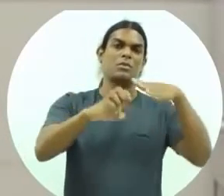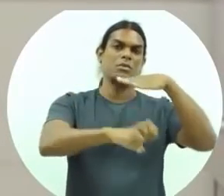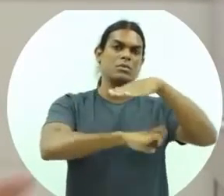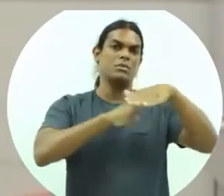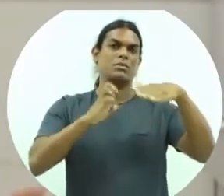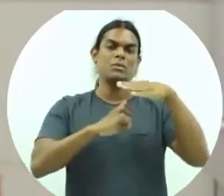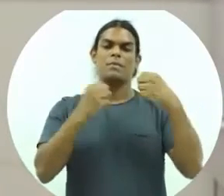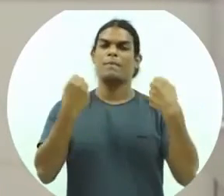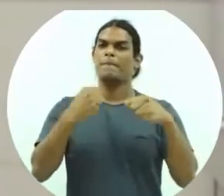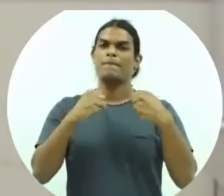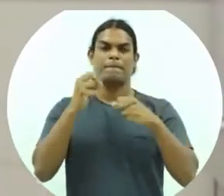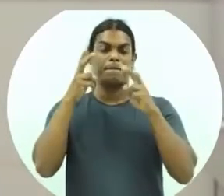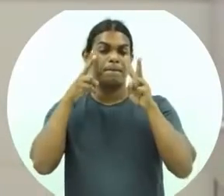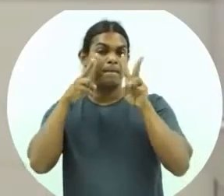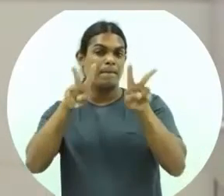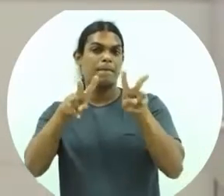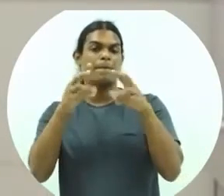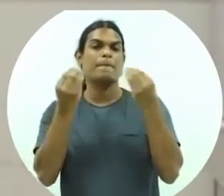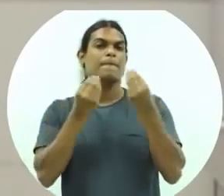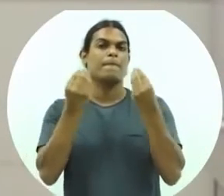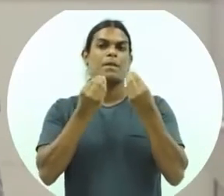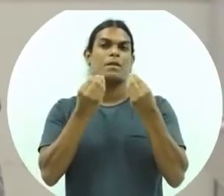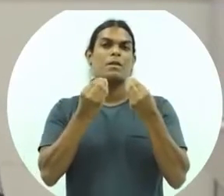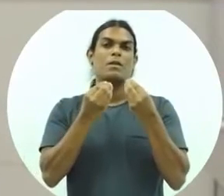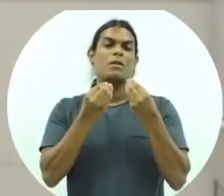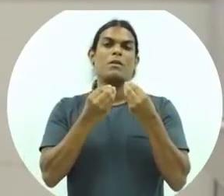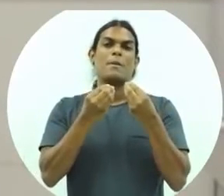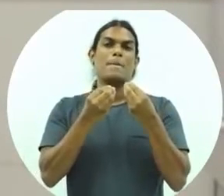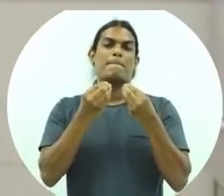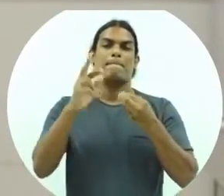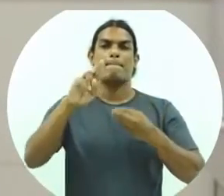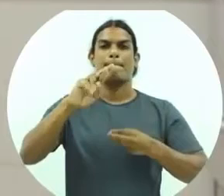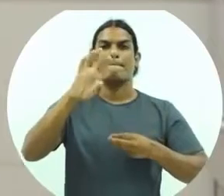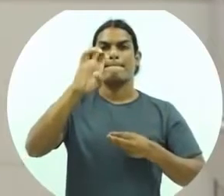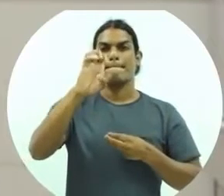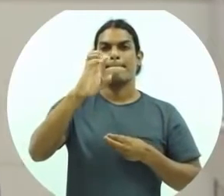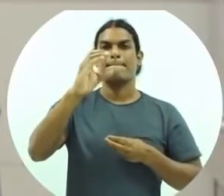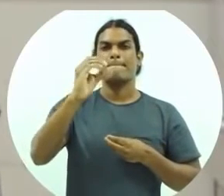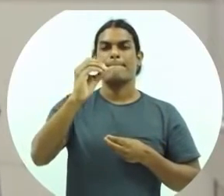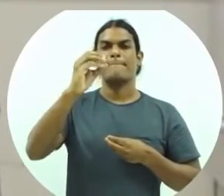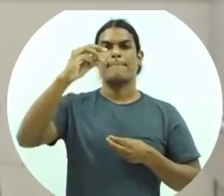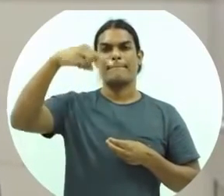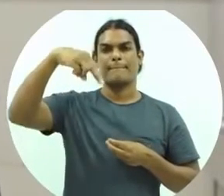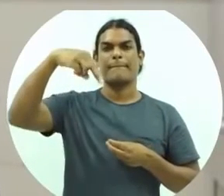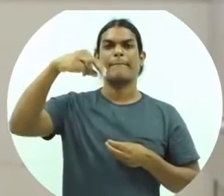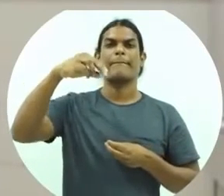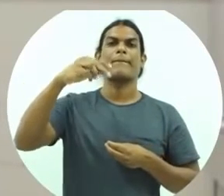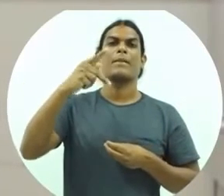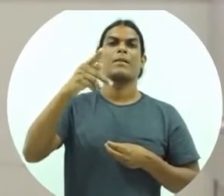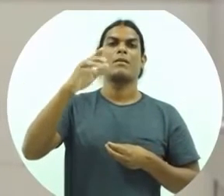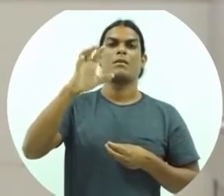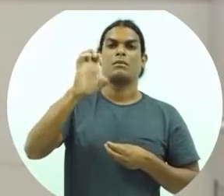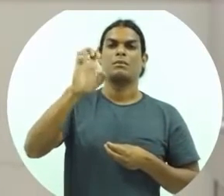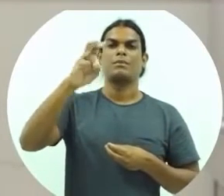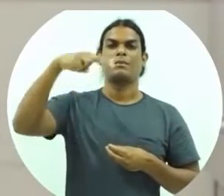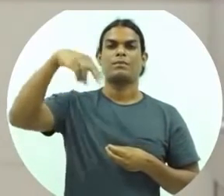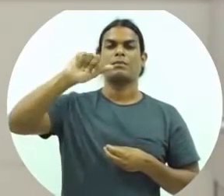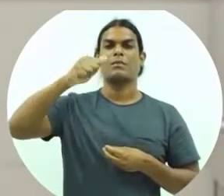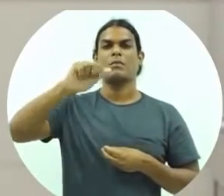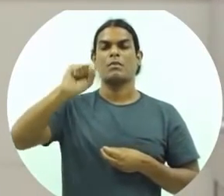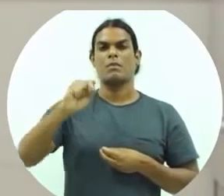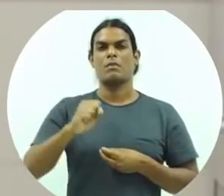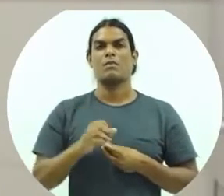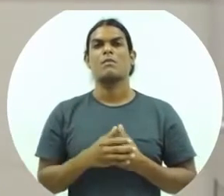Ele não pode ser visto como um instrumento de recompensa ou punição. Quando a ênfase do